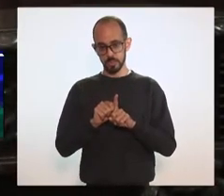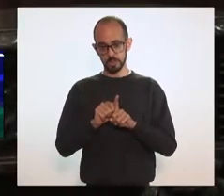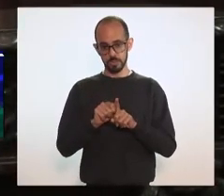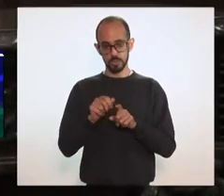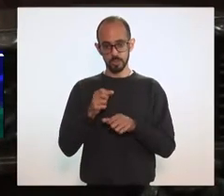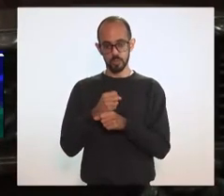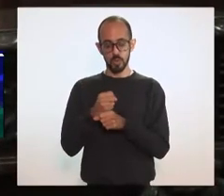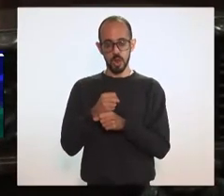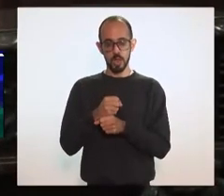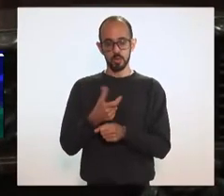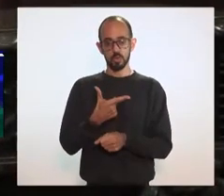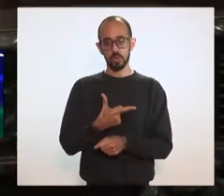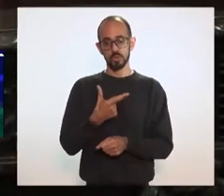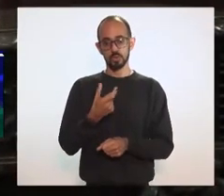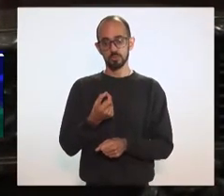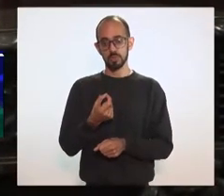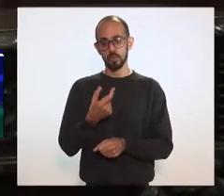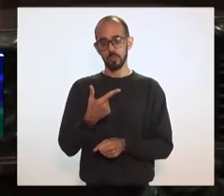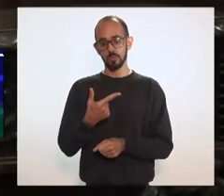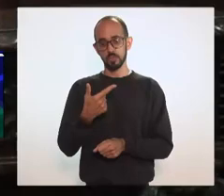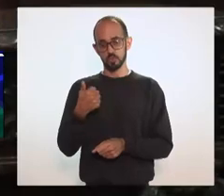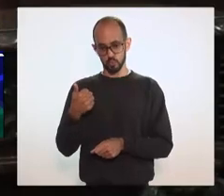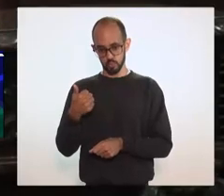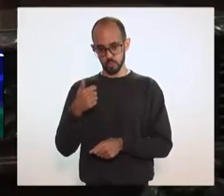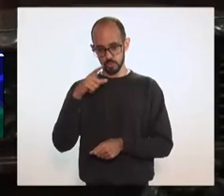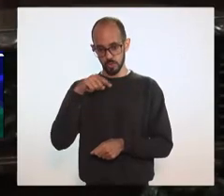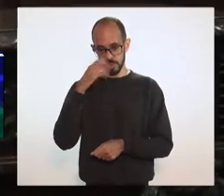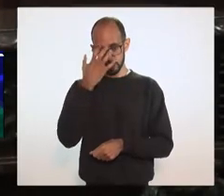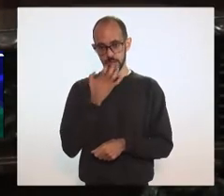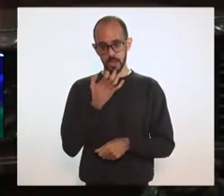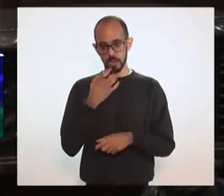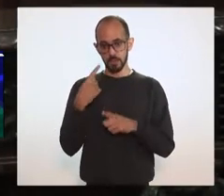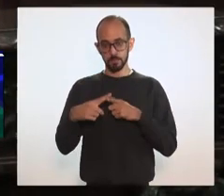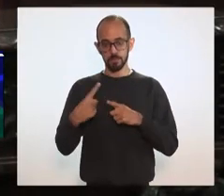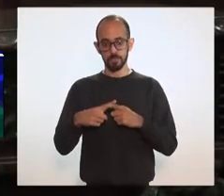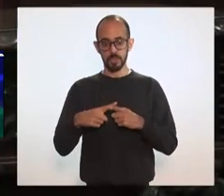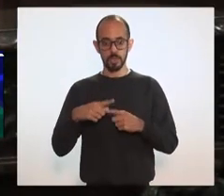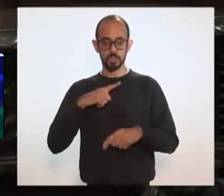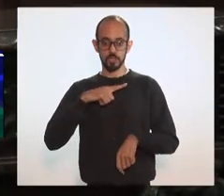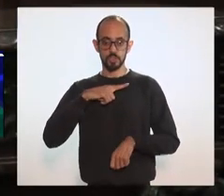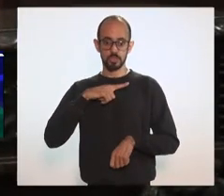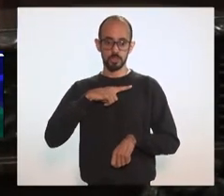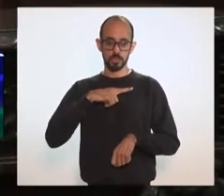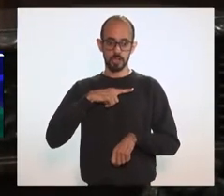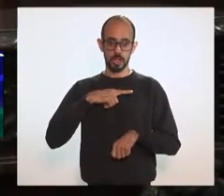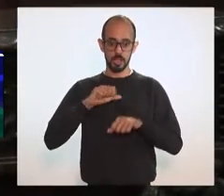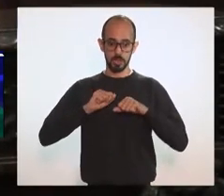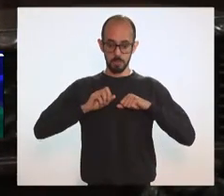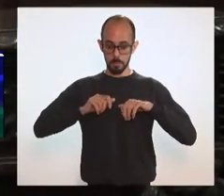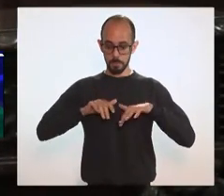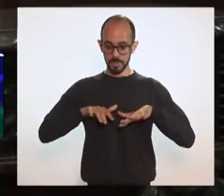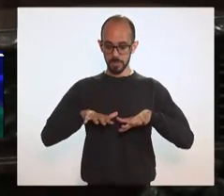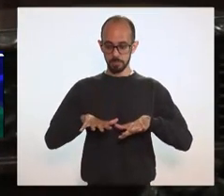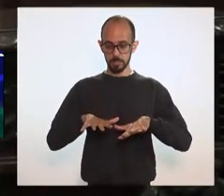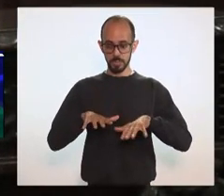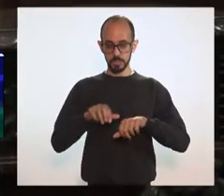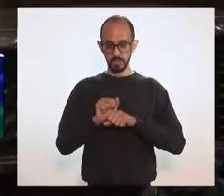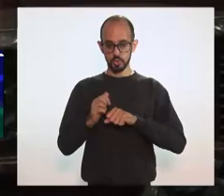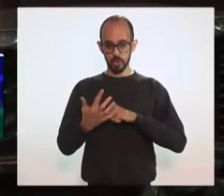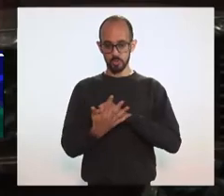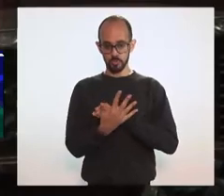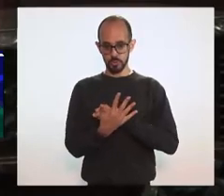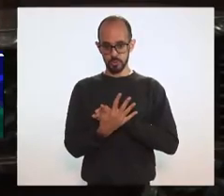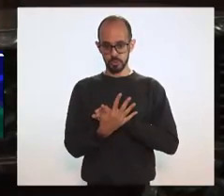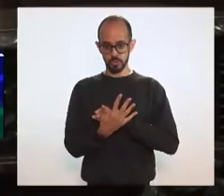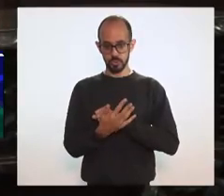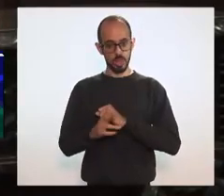de 2021. É muito sério, porque a gente está lidando com uma pandemia de Covid. E não